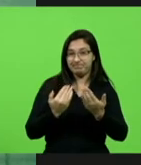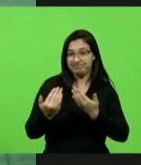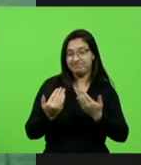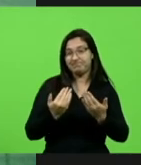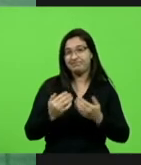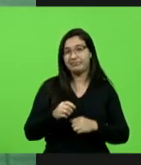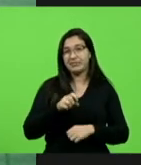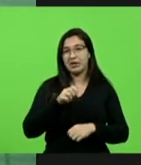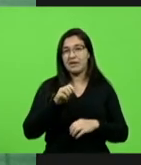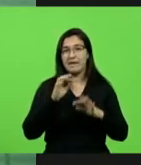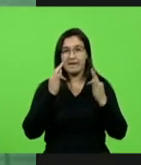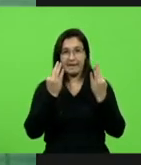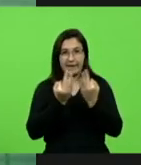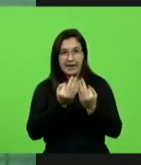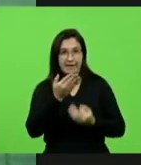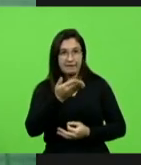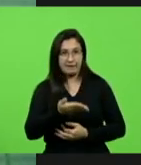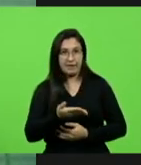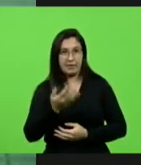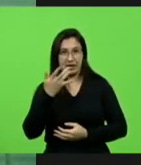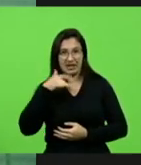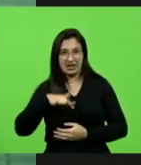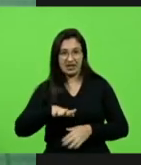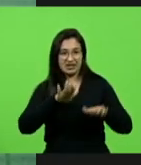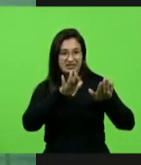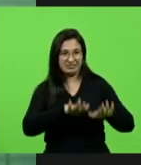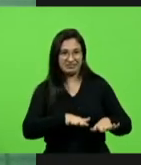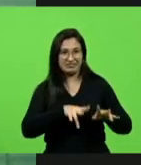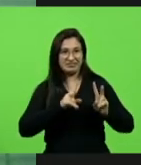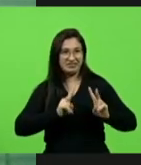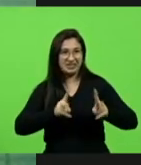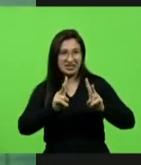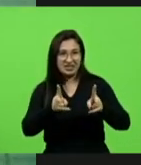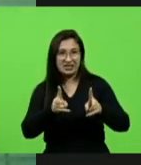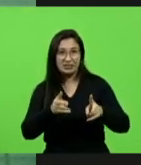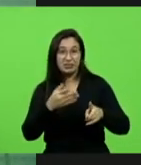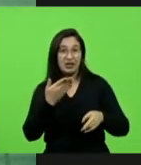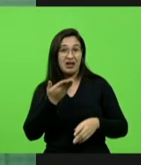família, ela não se expõe, ela não